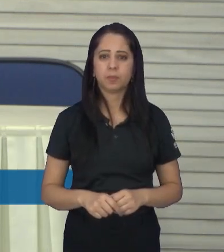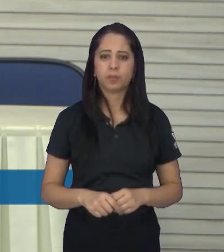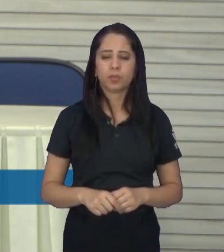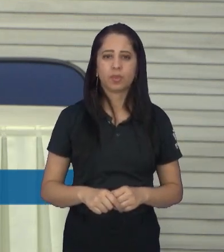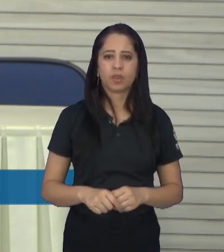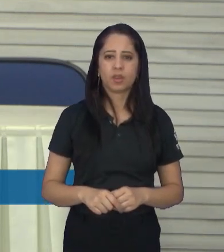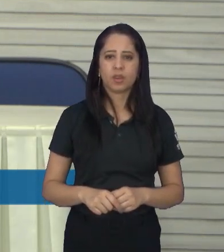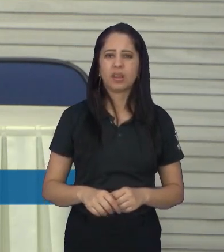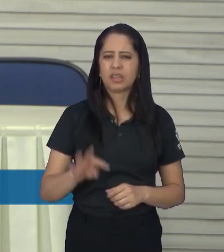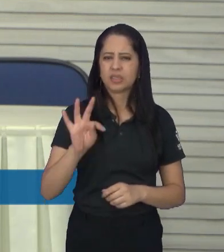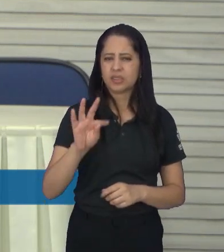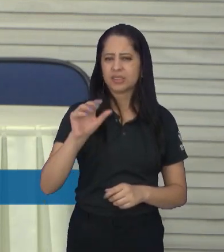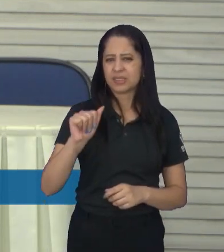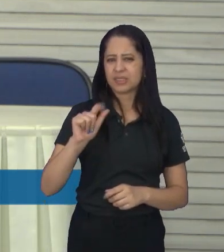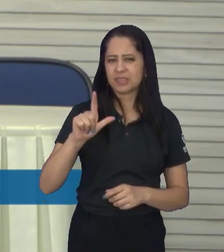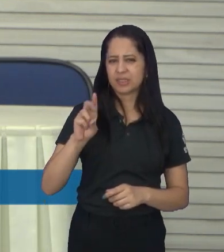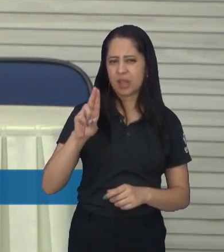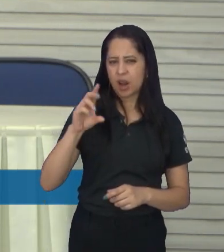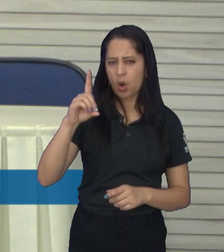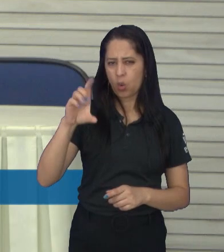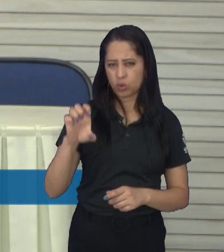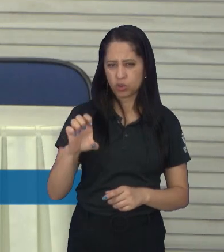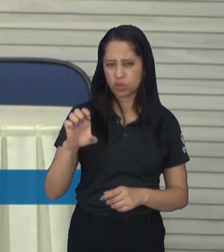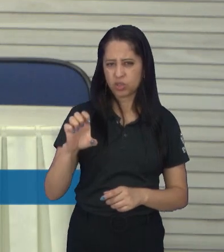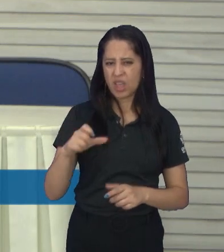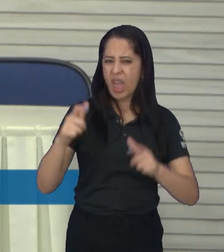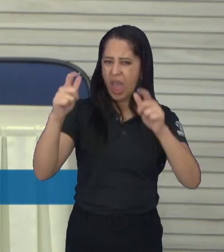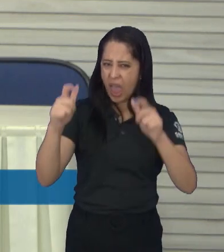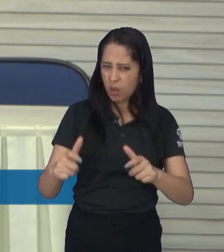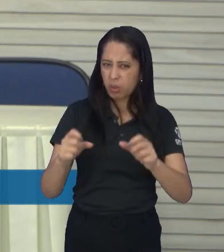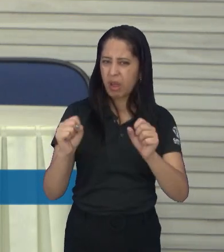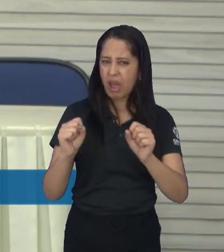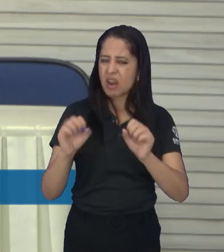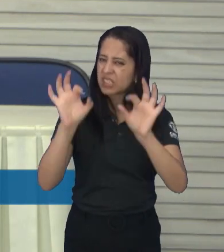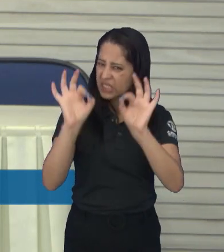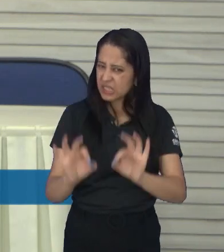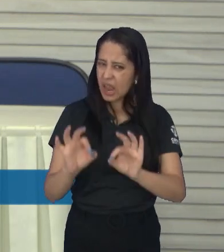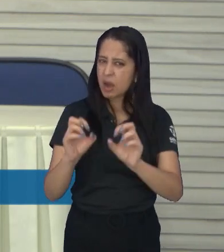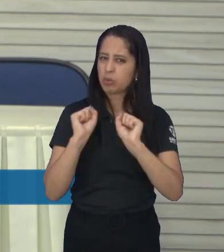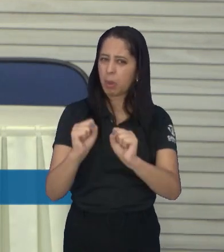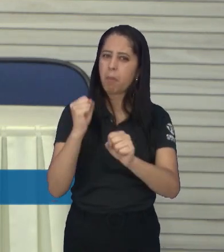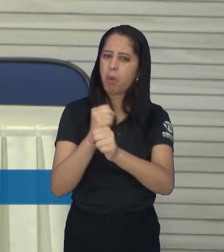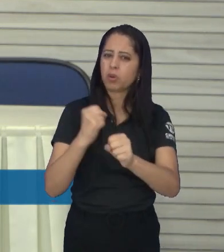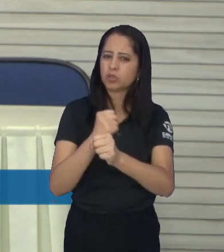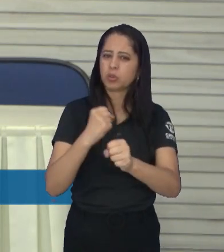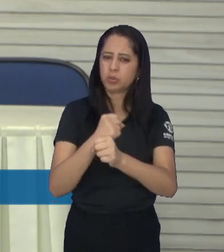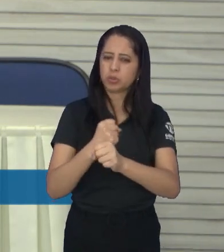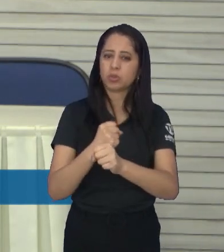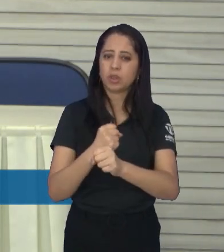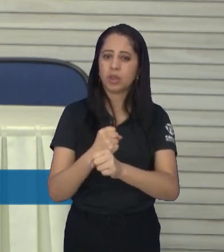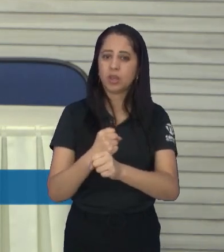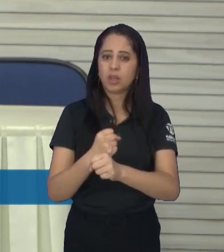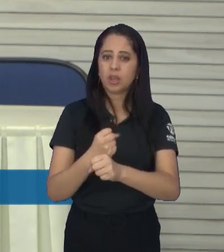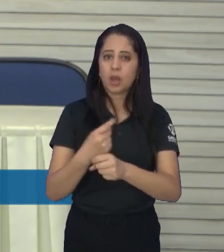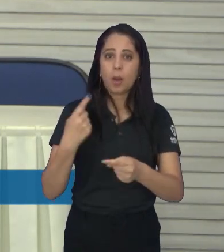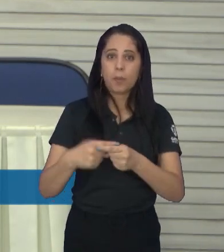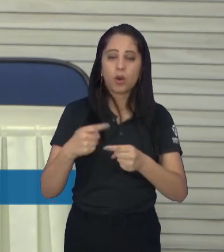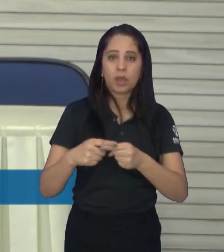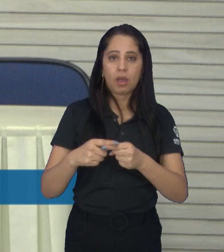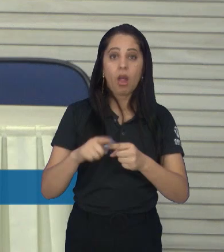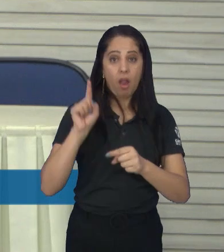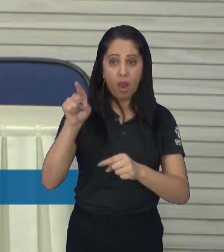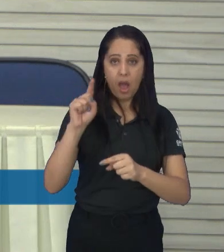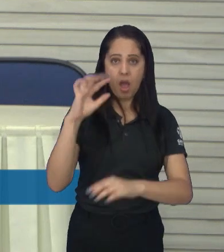um local adequado para esses tipos de empreendimento tais como por exemplo essas quadras que foram construídas porque foram suprimidas 50 árvores